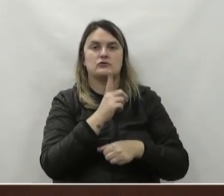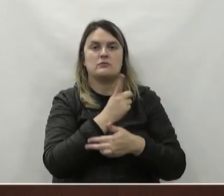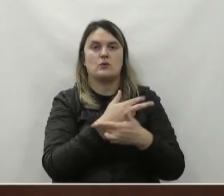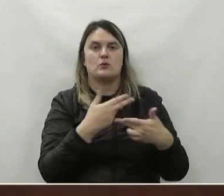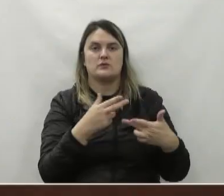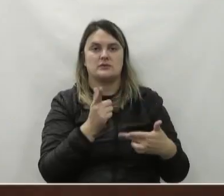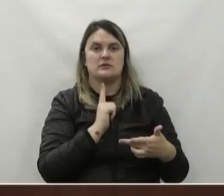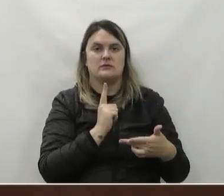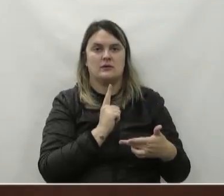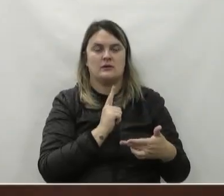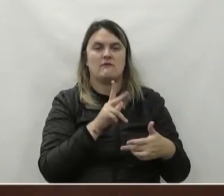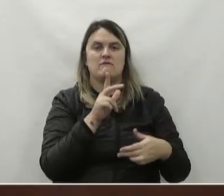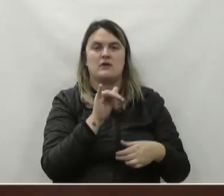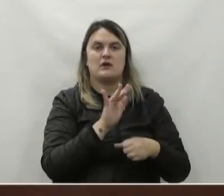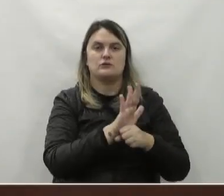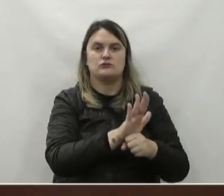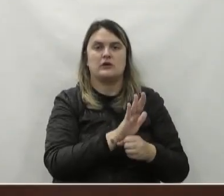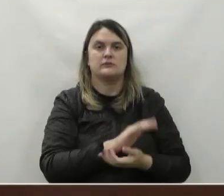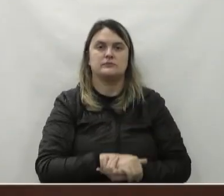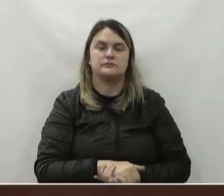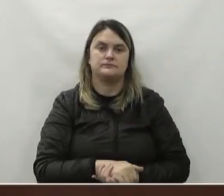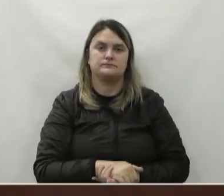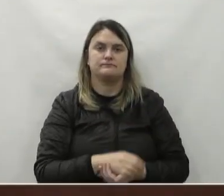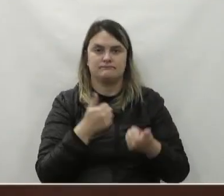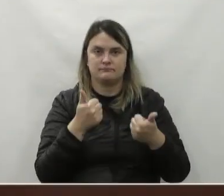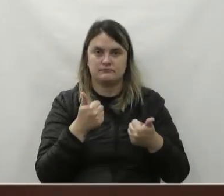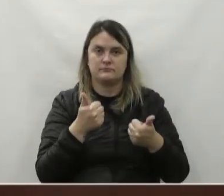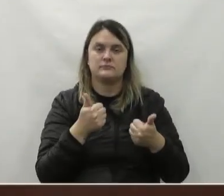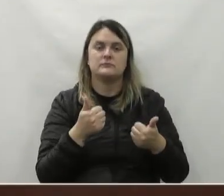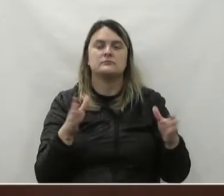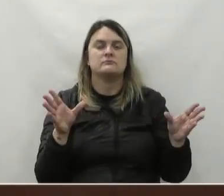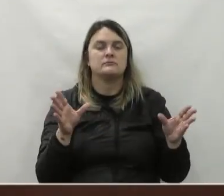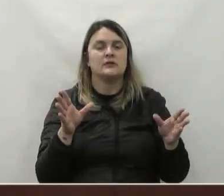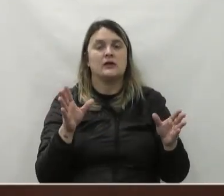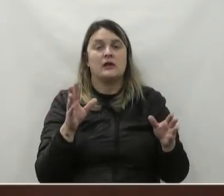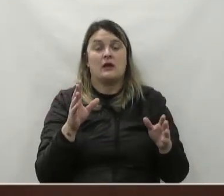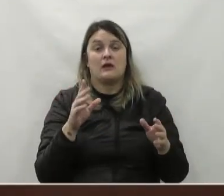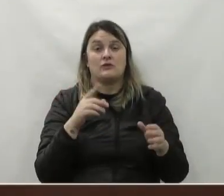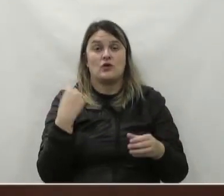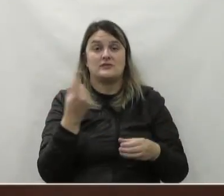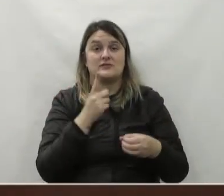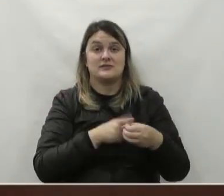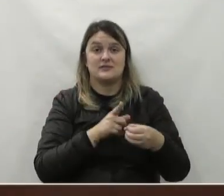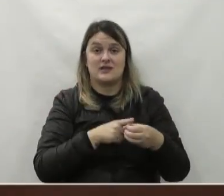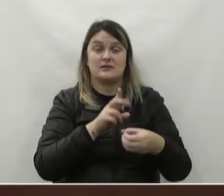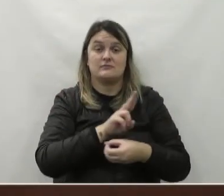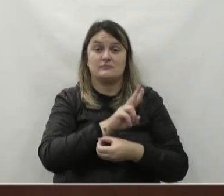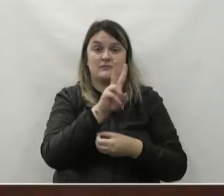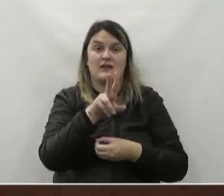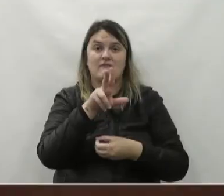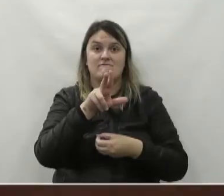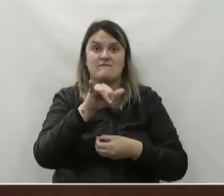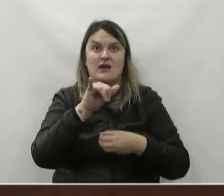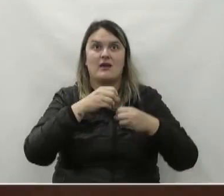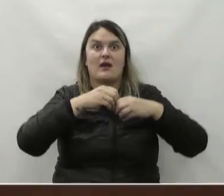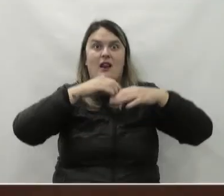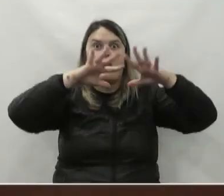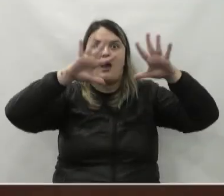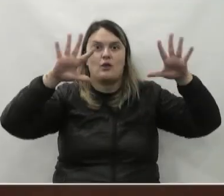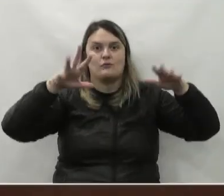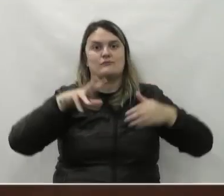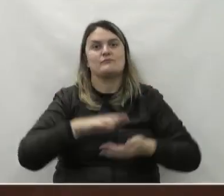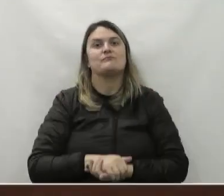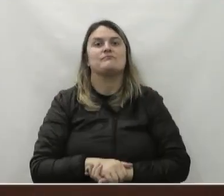né, que vai beneficiar. Tá bom, meus amigos? Uma vez por todas, a cidade de União da Vitória sairá das